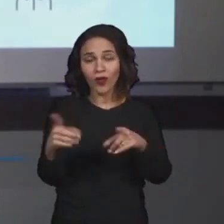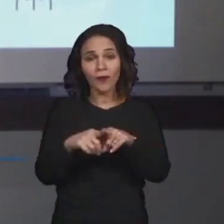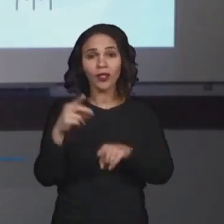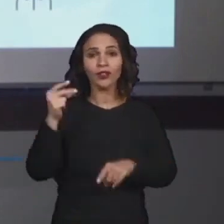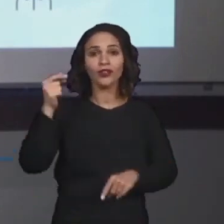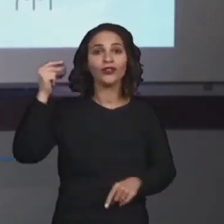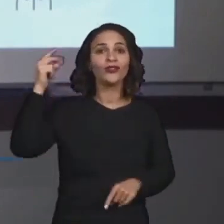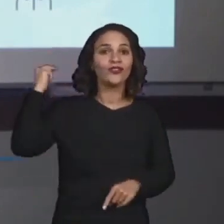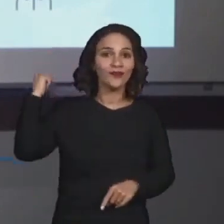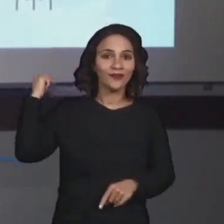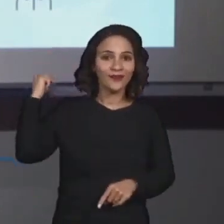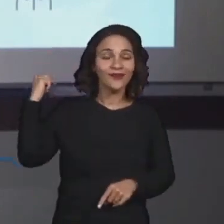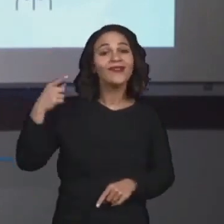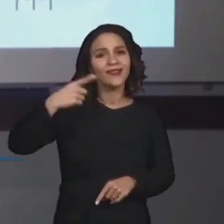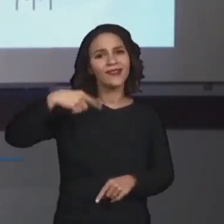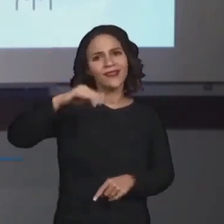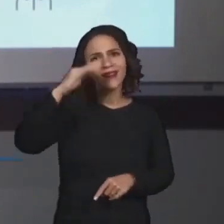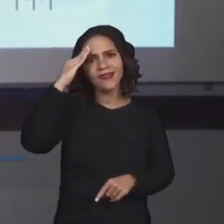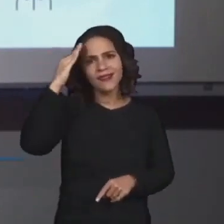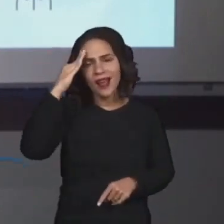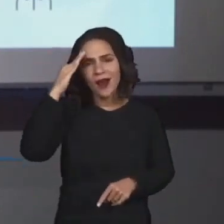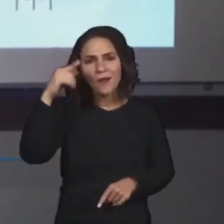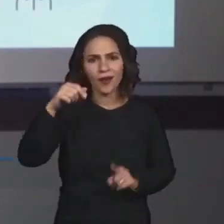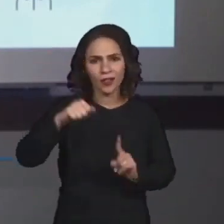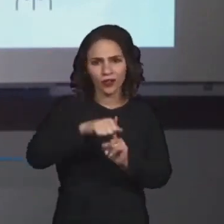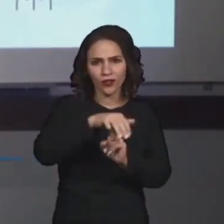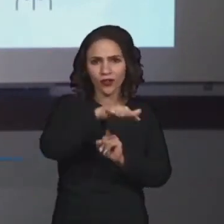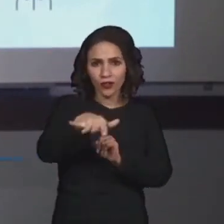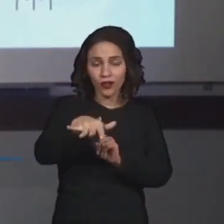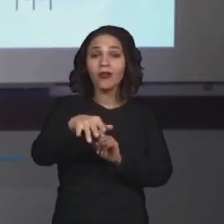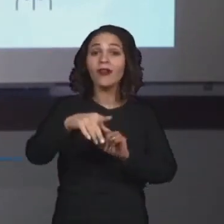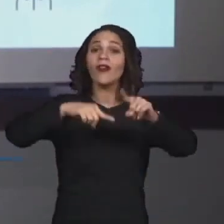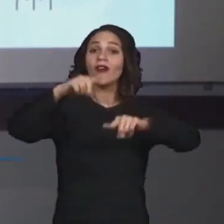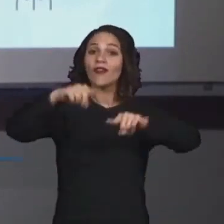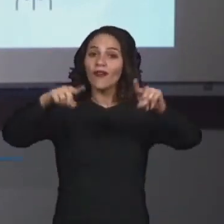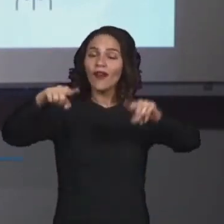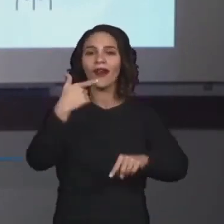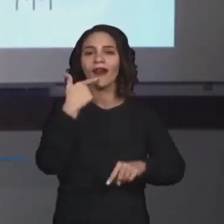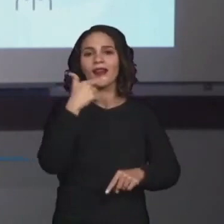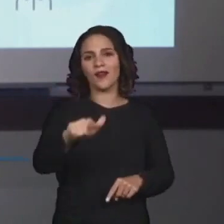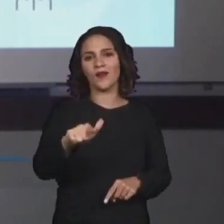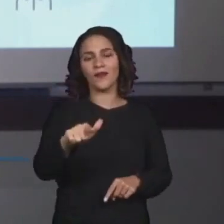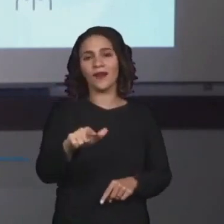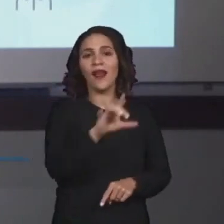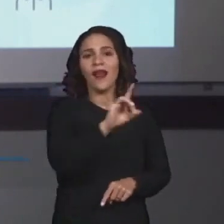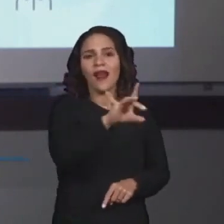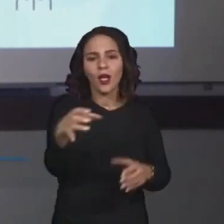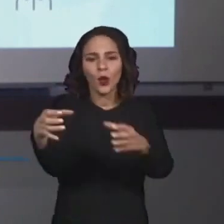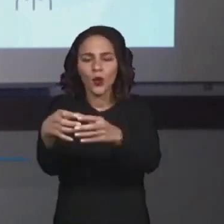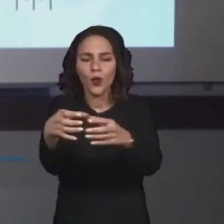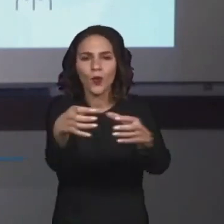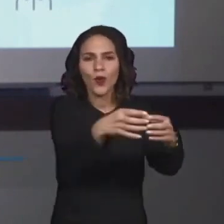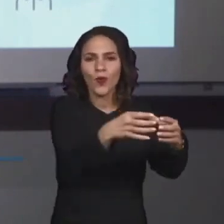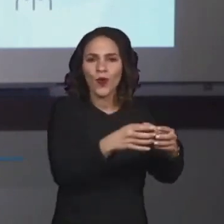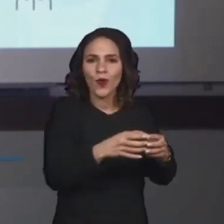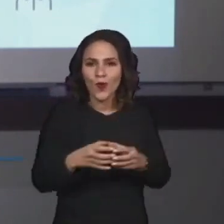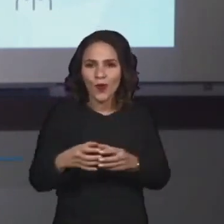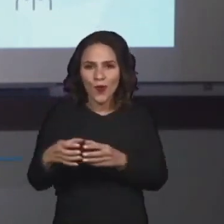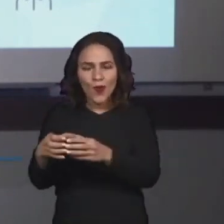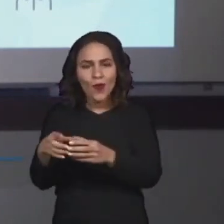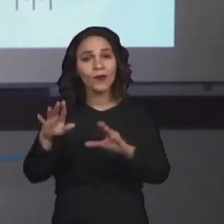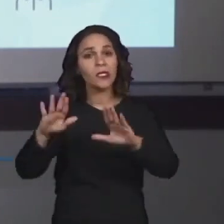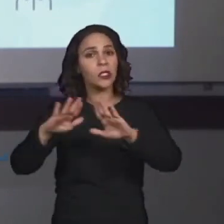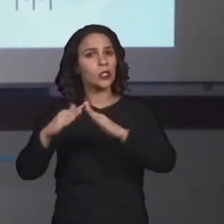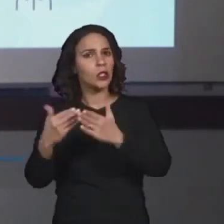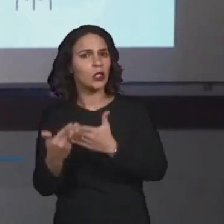sabemos também que as gírias também, elas são uma variante da língua. Cada grupo social, cada grupo na